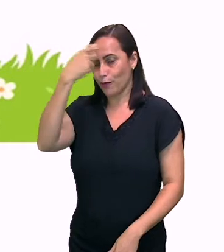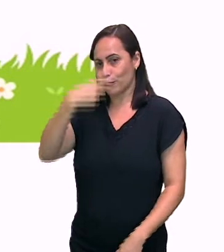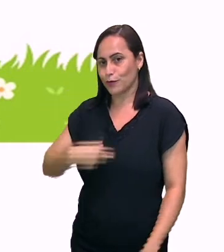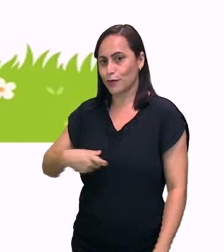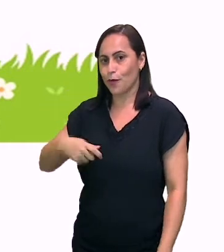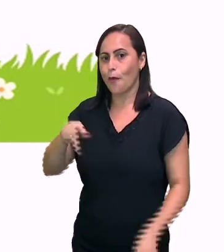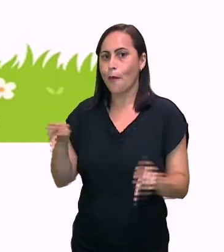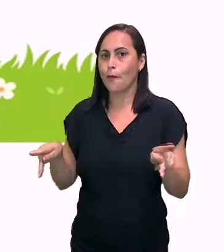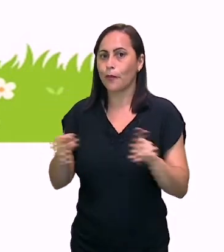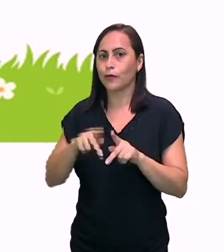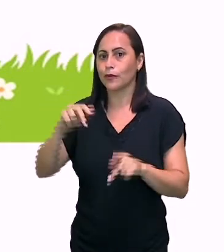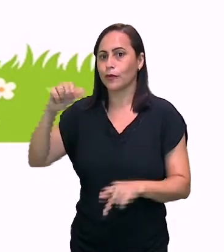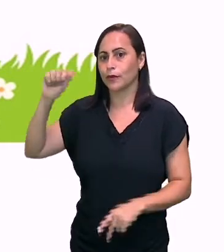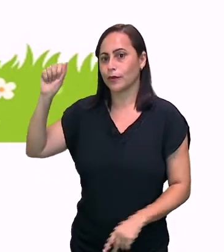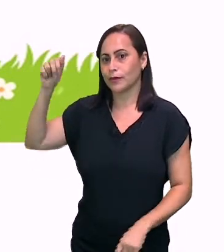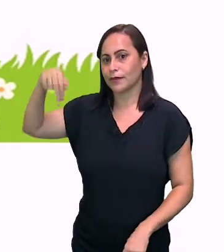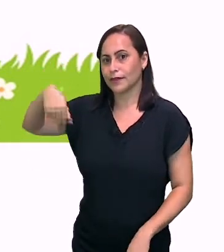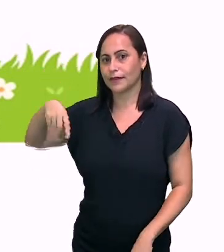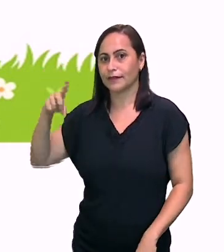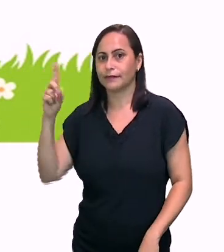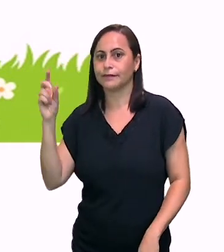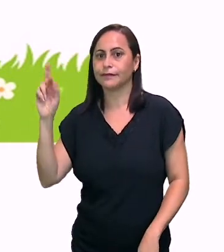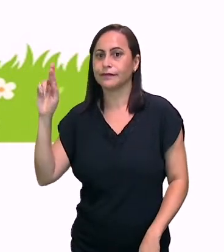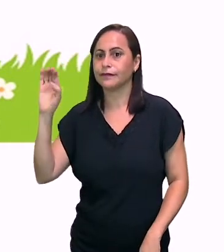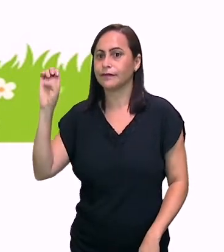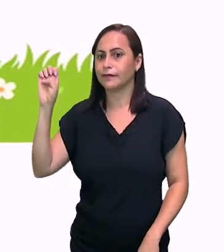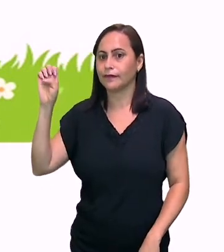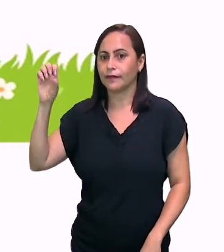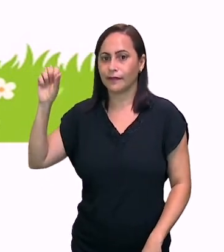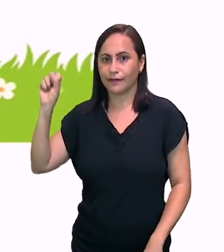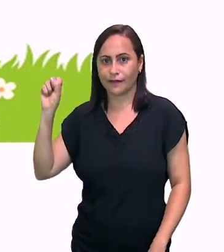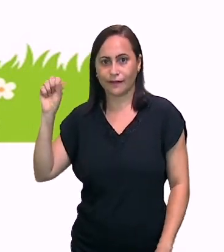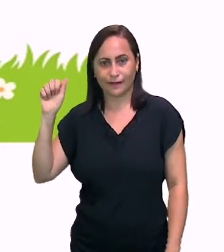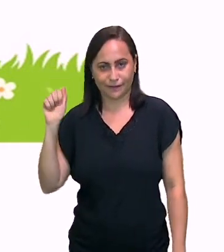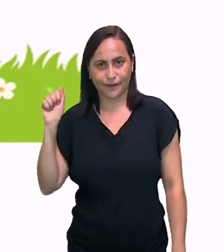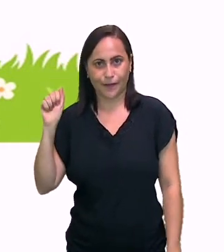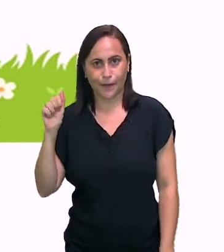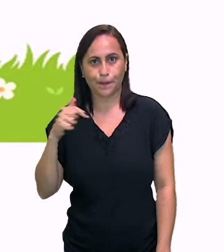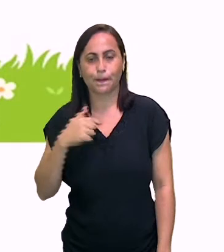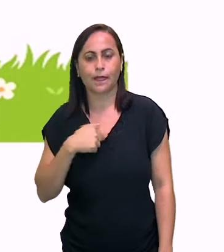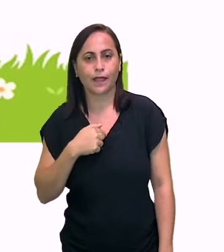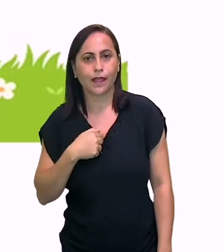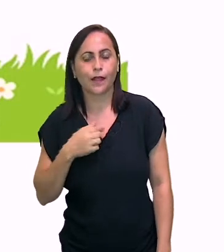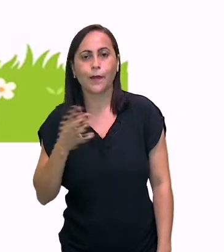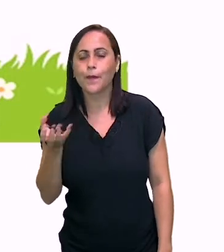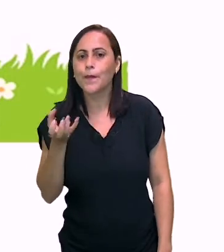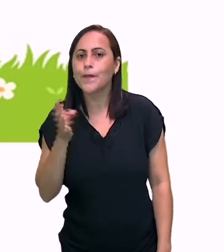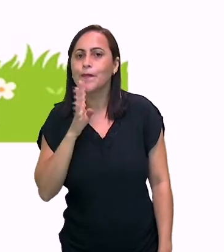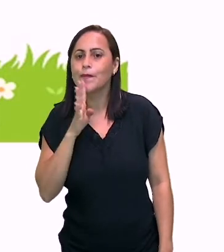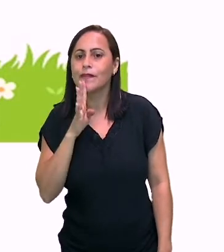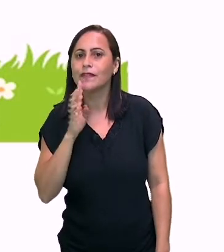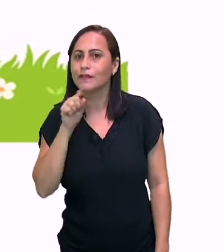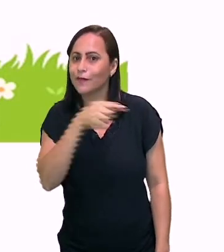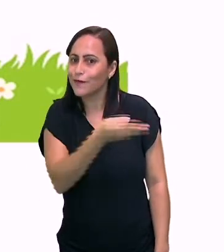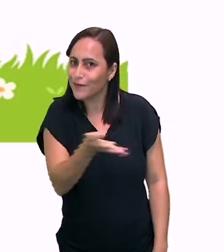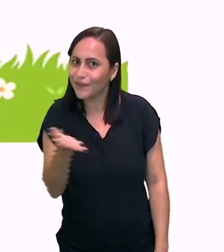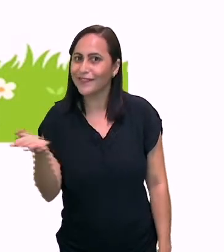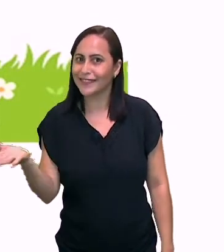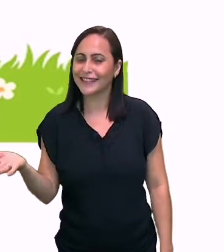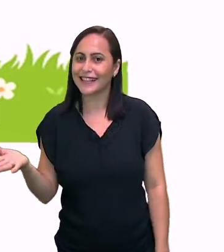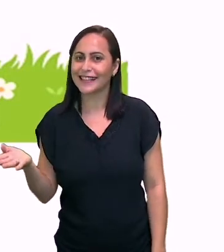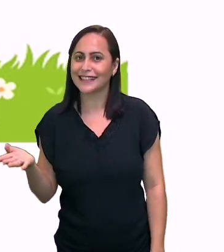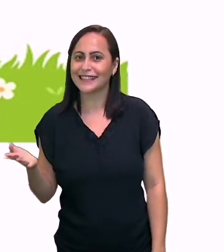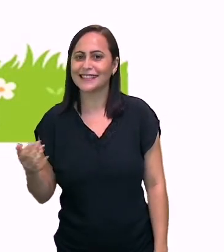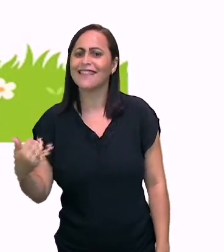professora Andresa. E agora eu quero conhecer vocês um pouquinho mais. E aí, criançada,